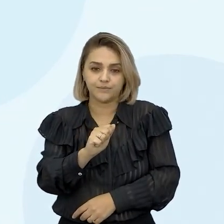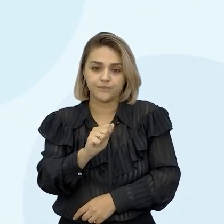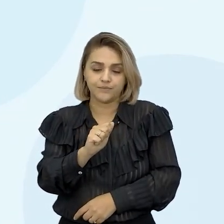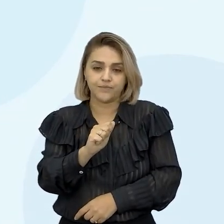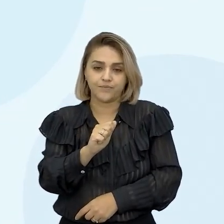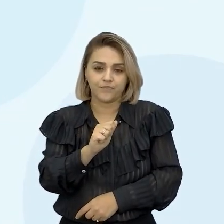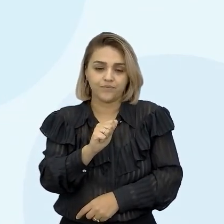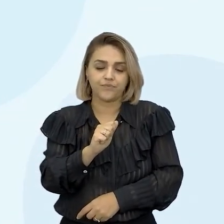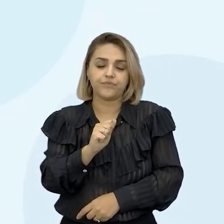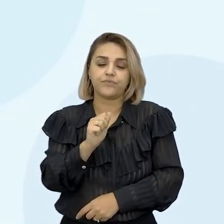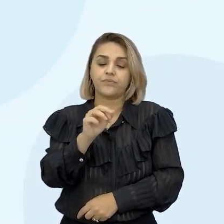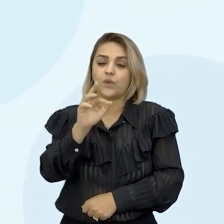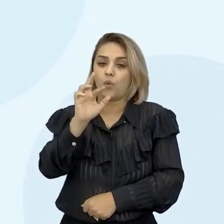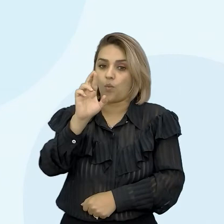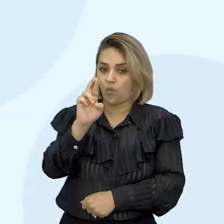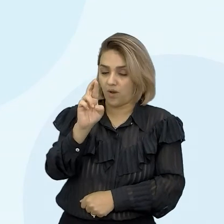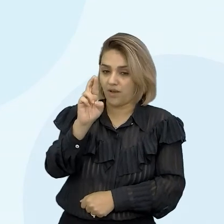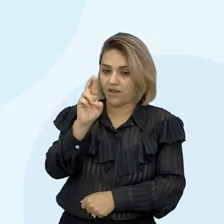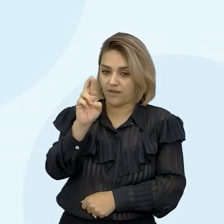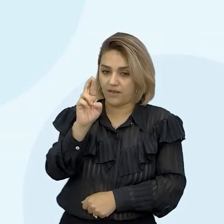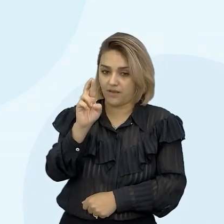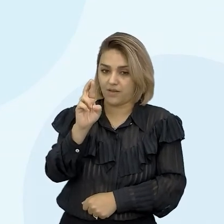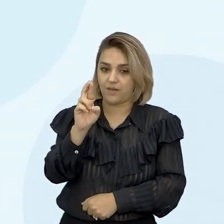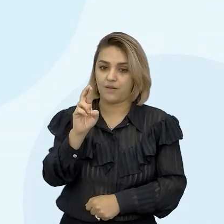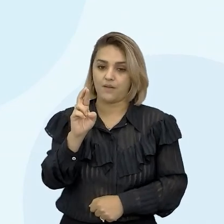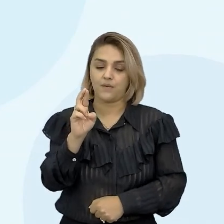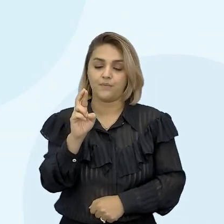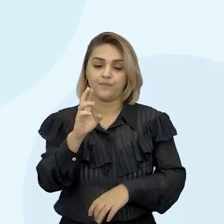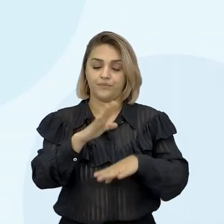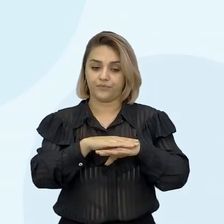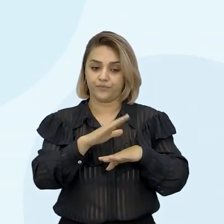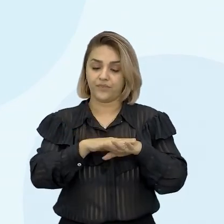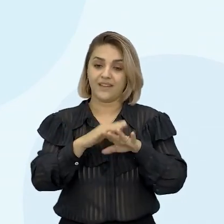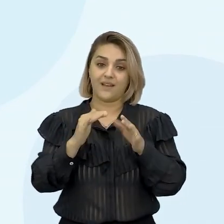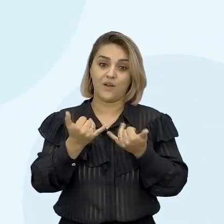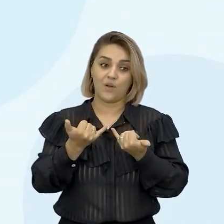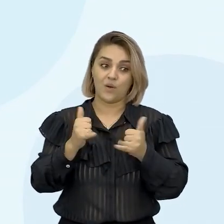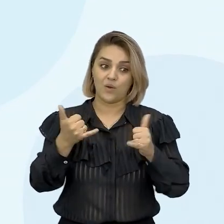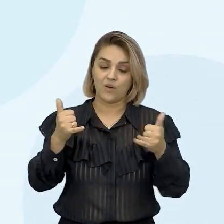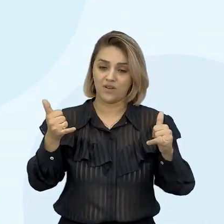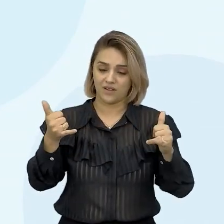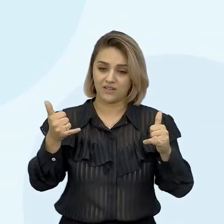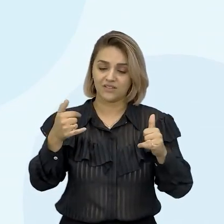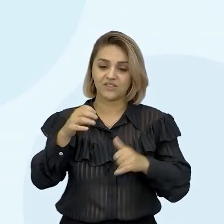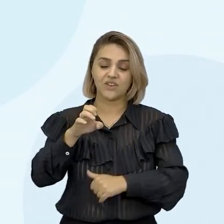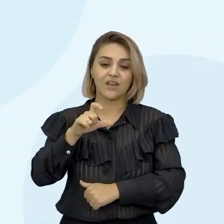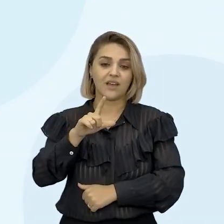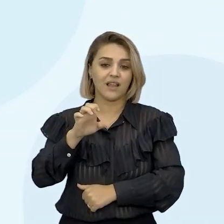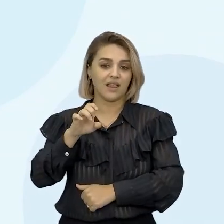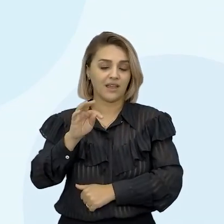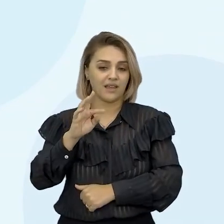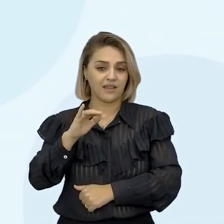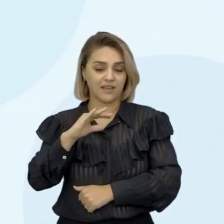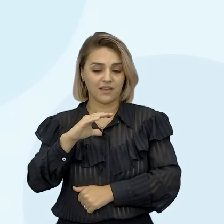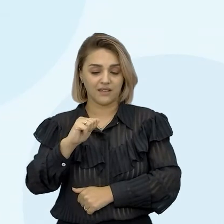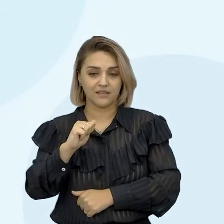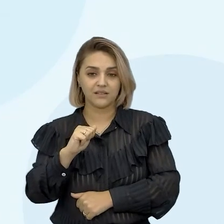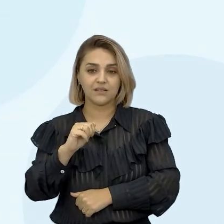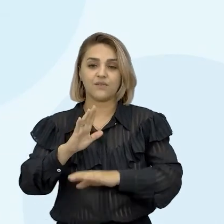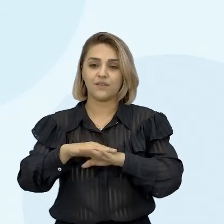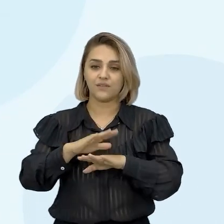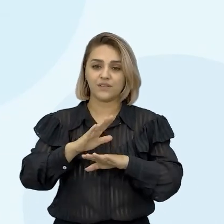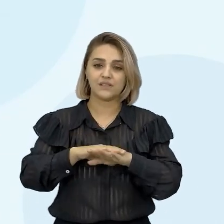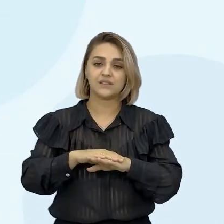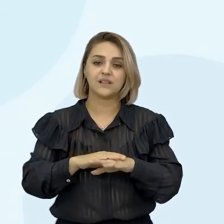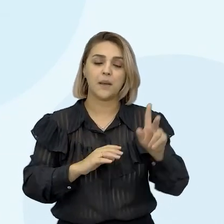eu disse resistor ao ser submetida por uma corrente elétrica e é só fazer um